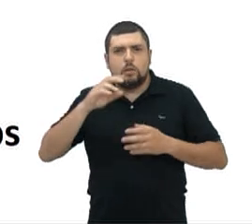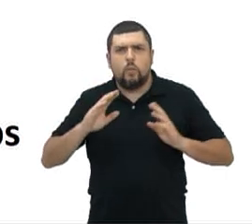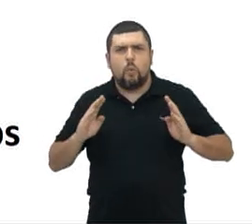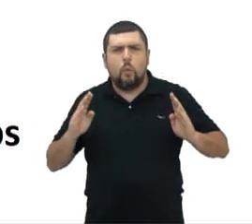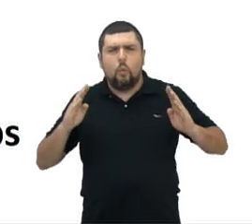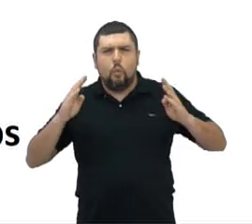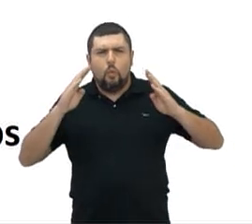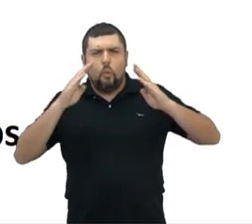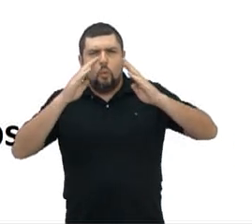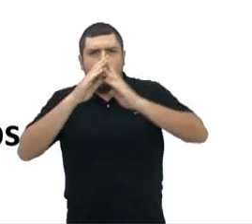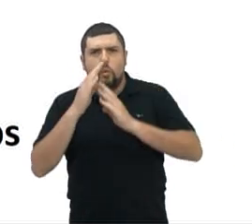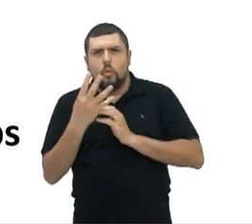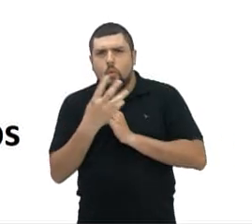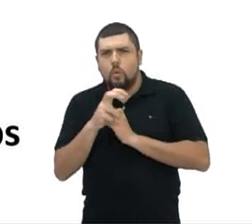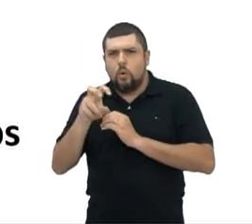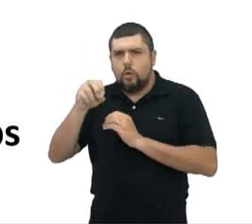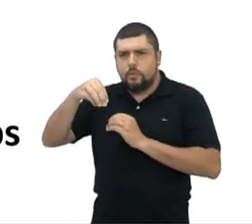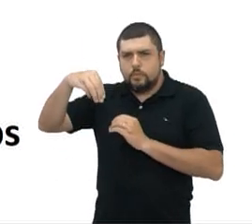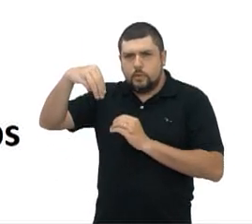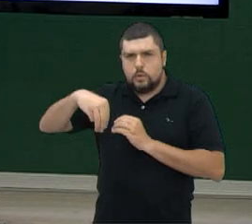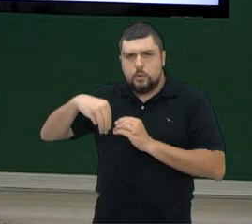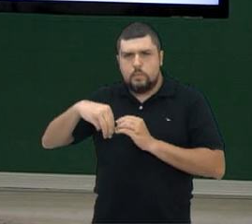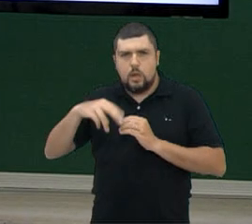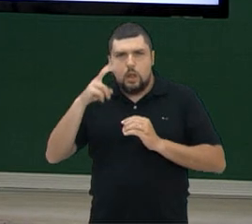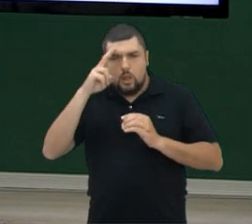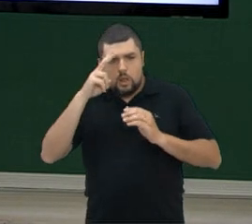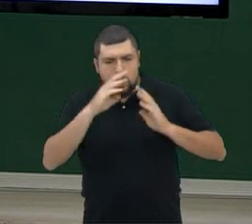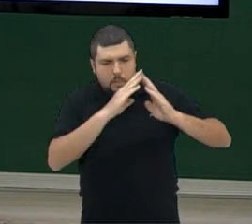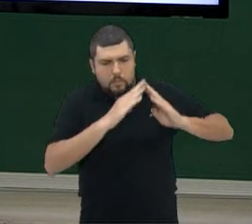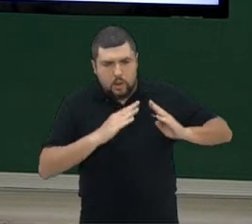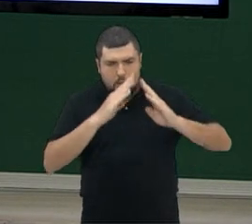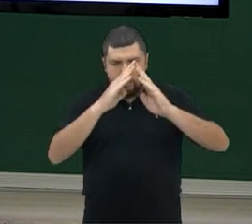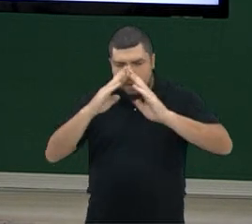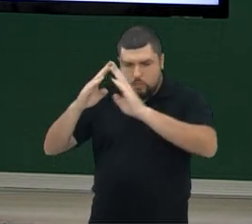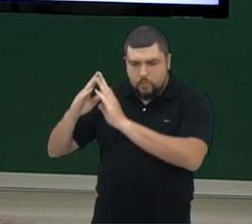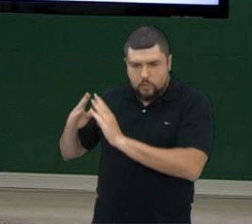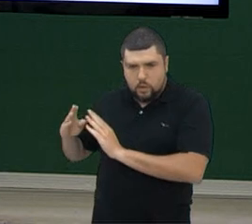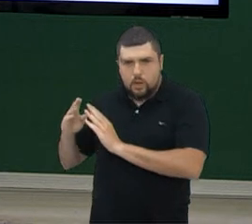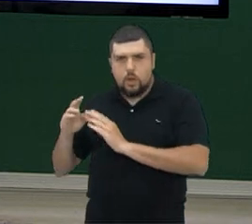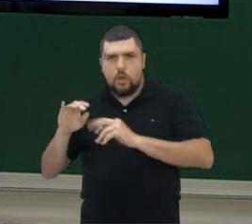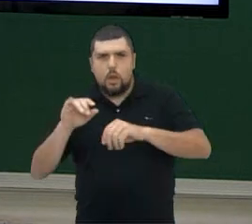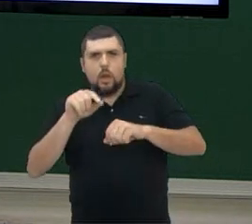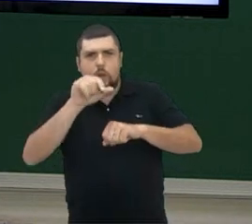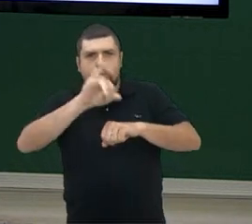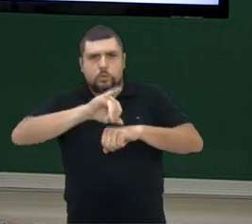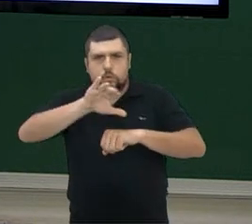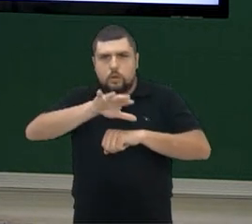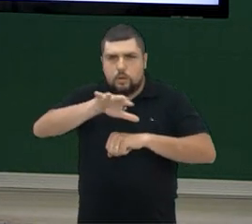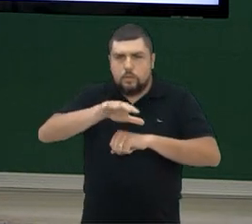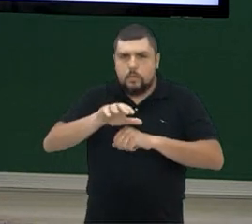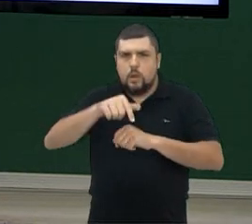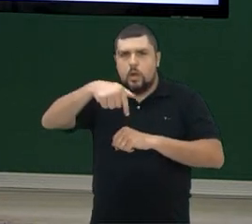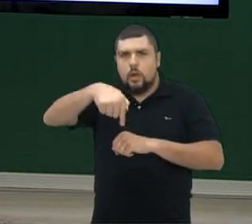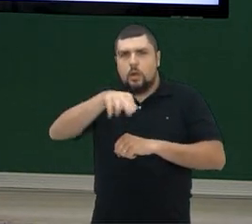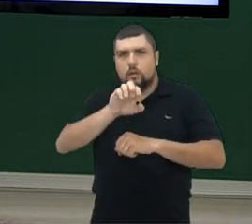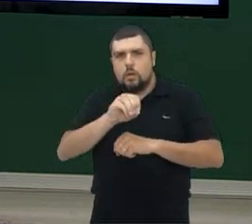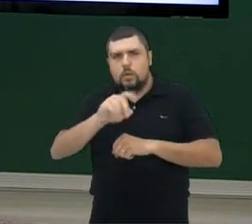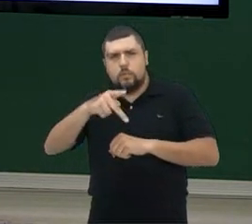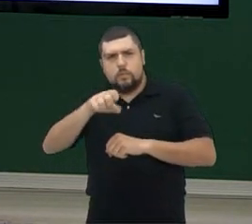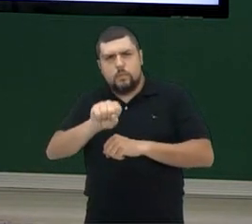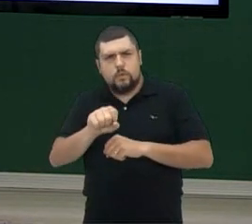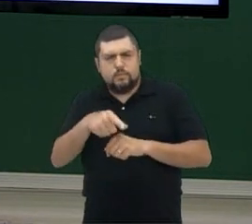150 metros de altura, as três pirâmides de Gizé, a do centro é a Quéops, lembrou? Ah, tem alguma coisa a ver